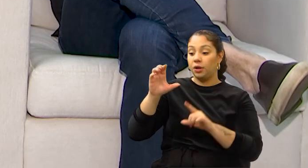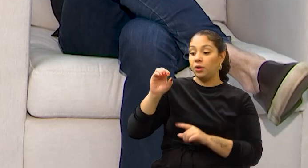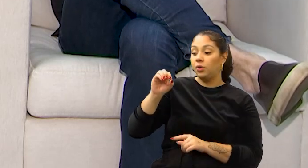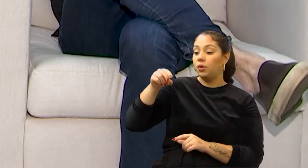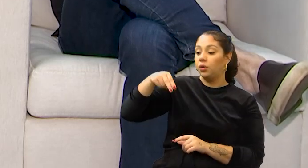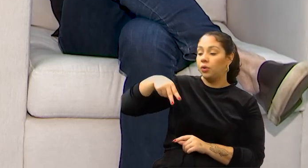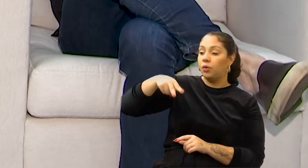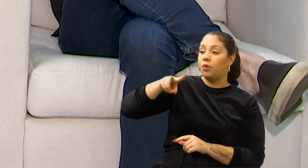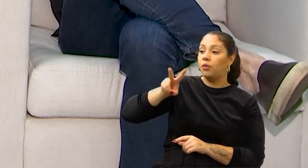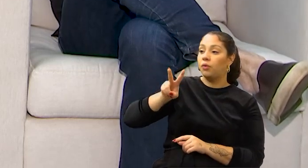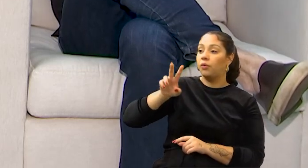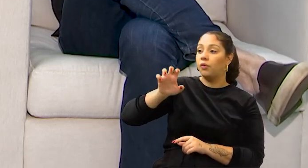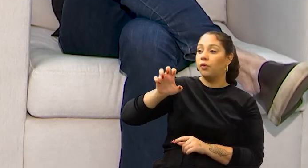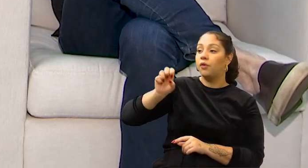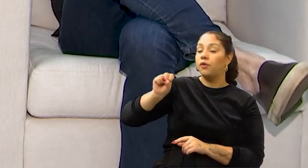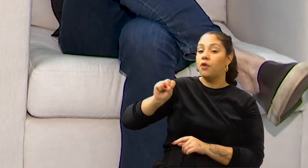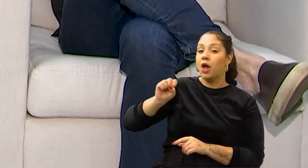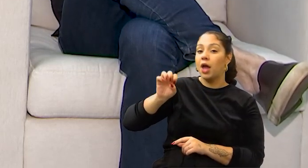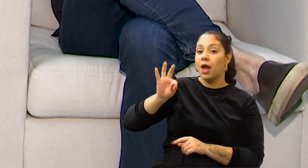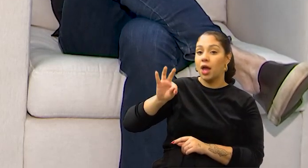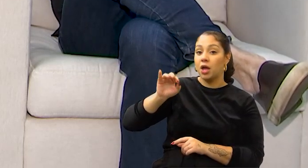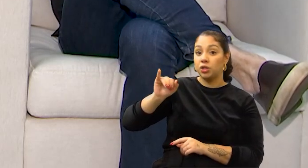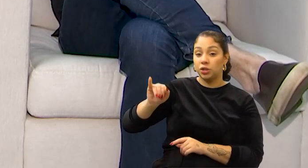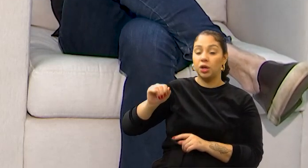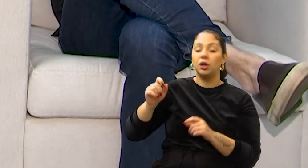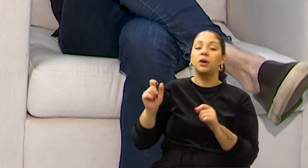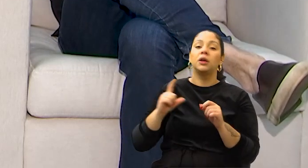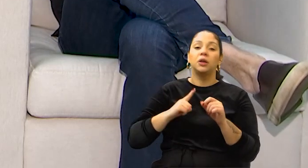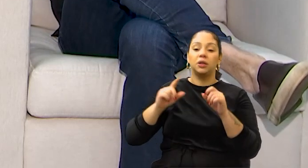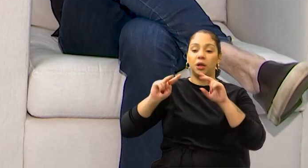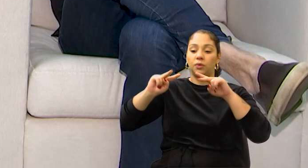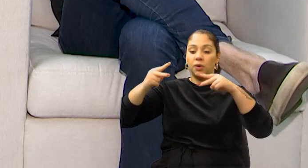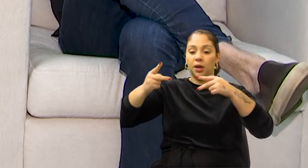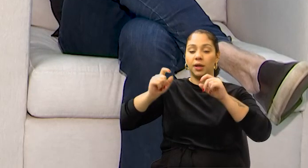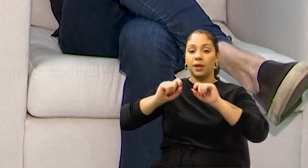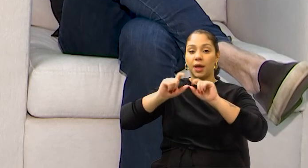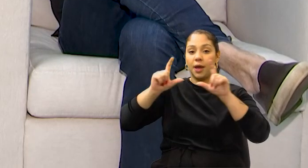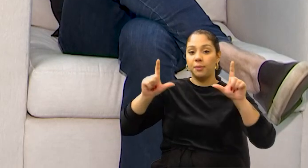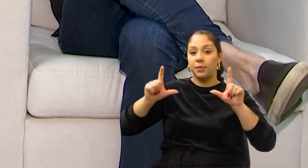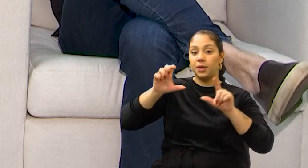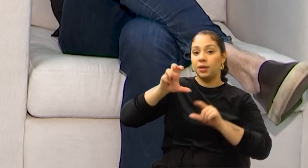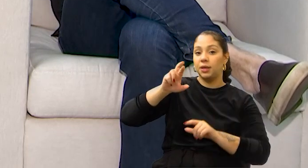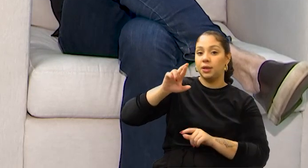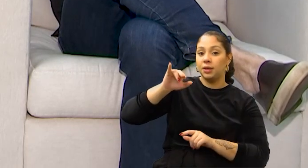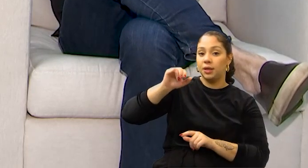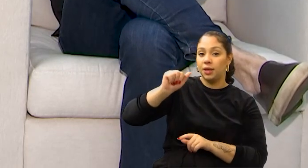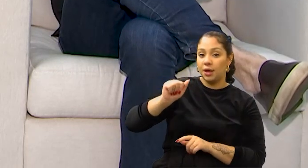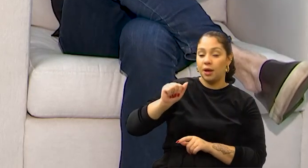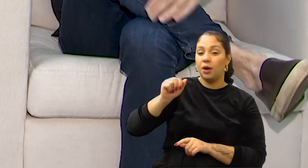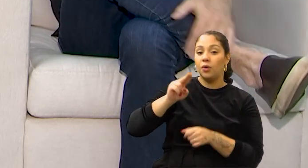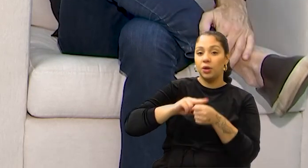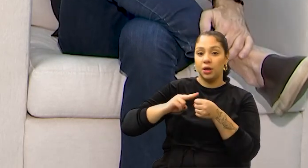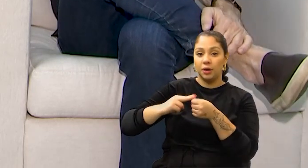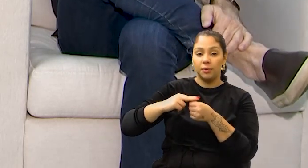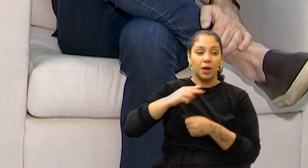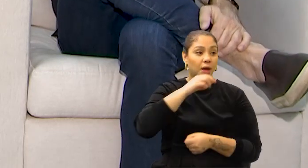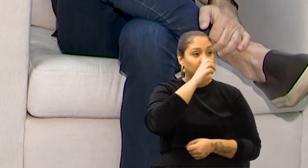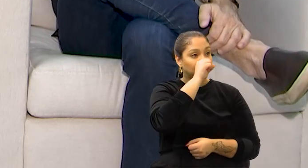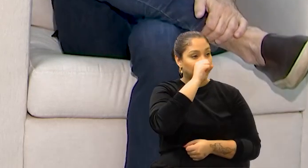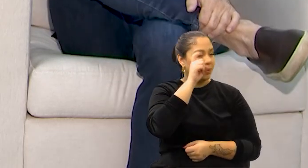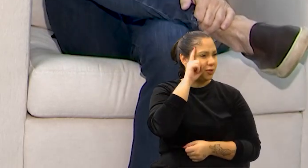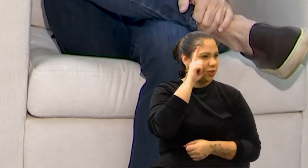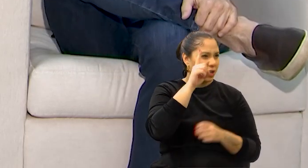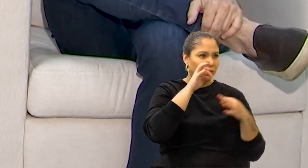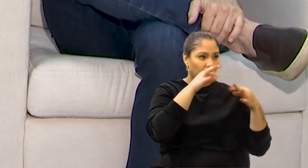da conversa conversa ponto unicamp.br lá você vai abrir lá o link da cria Unicamp e vai ver as informações